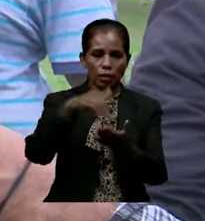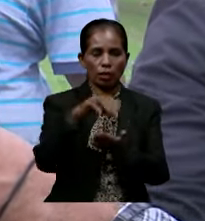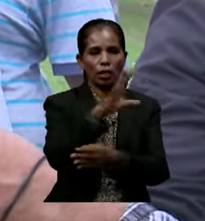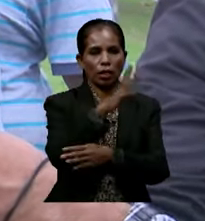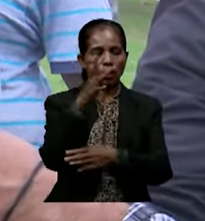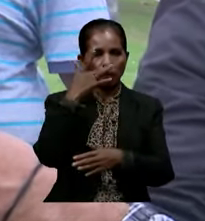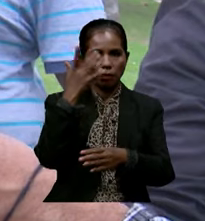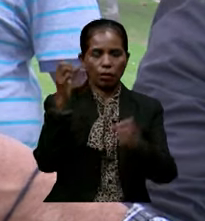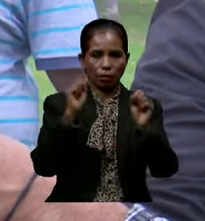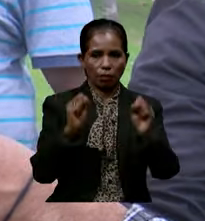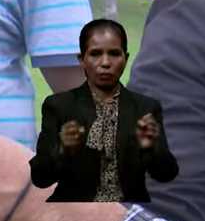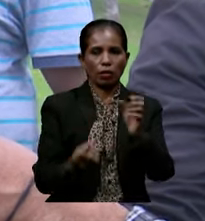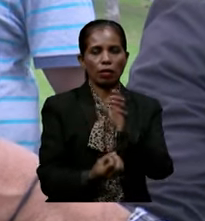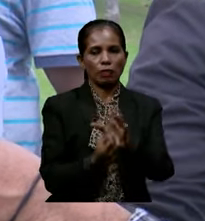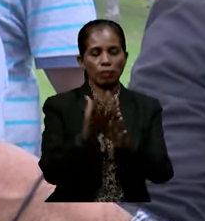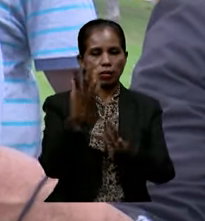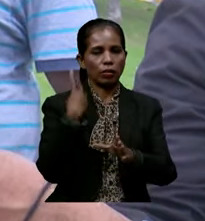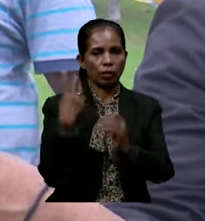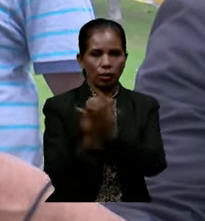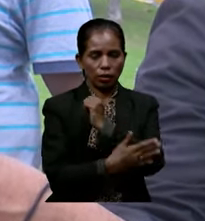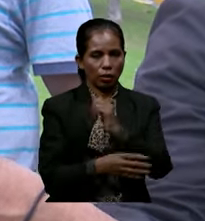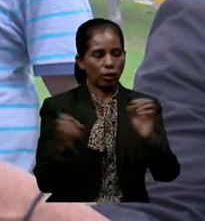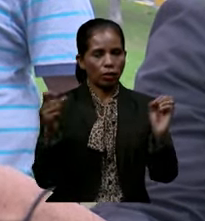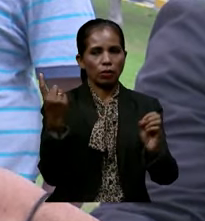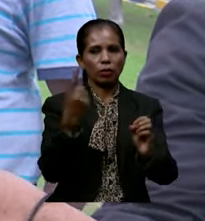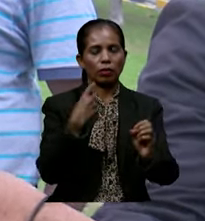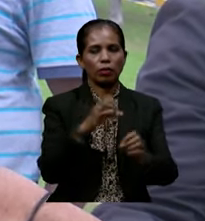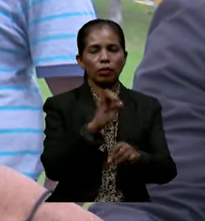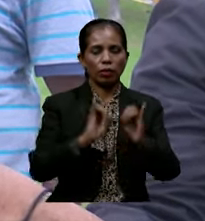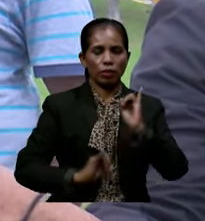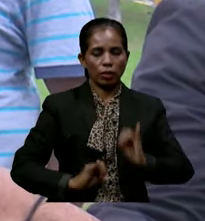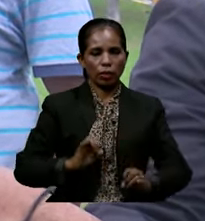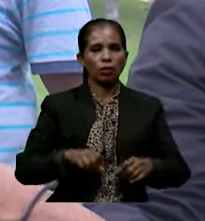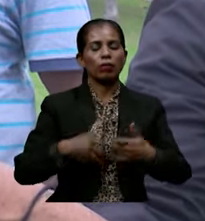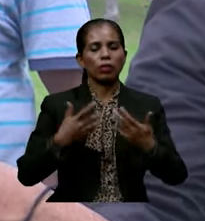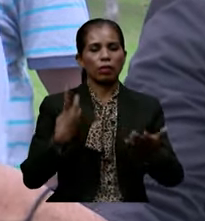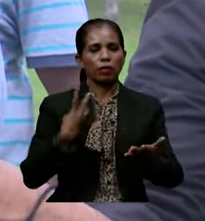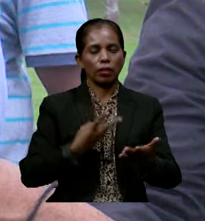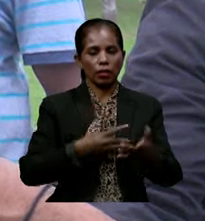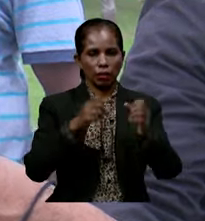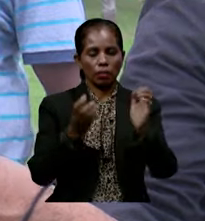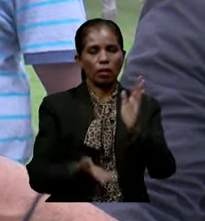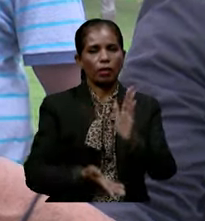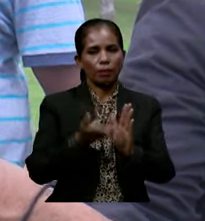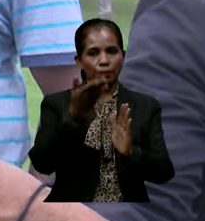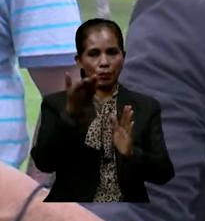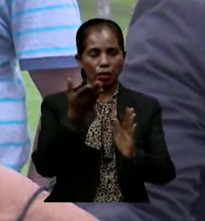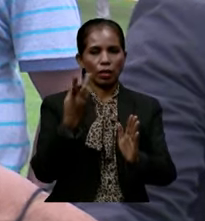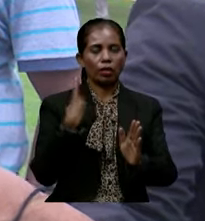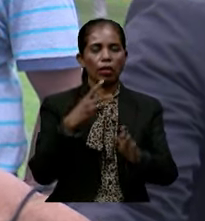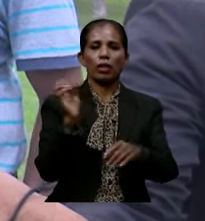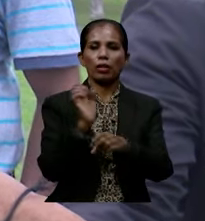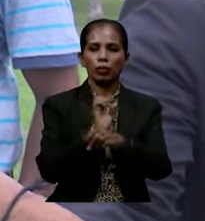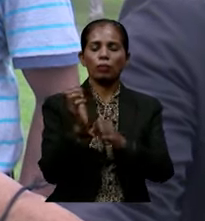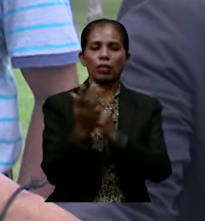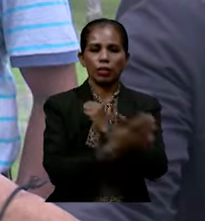dene. Ho di nune bele haburas itania rai. Laos de parte identidade mai be o insapra ita bele hasae itania ekonomia